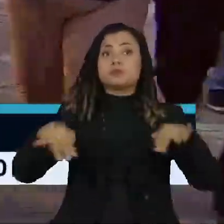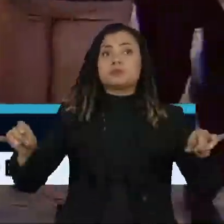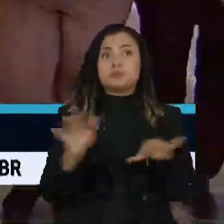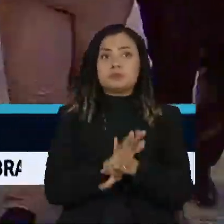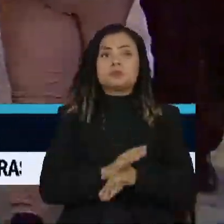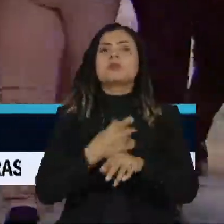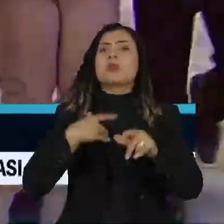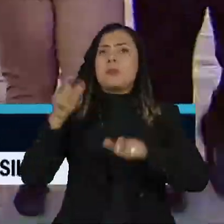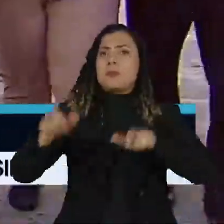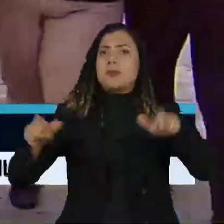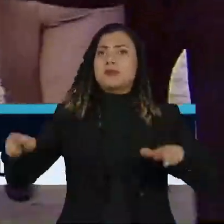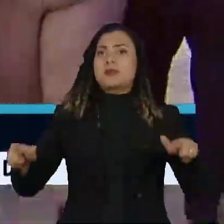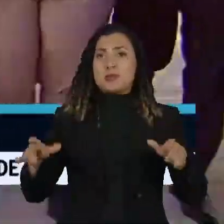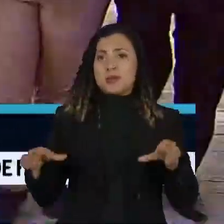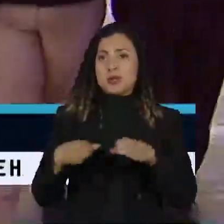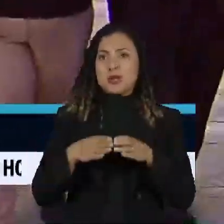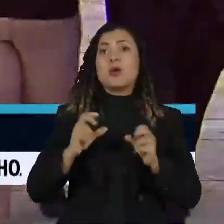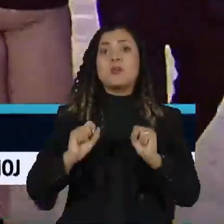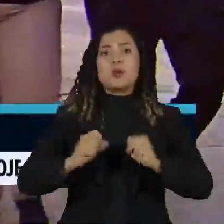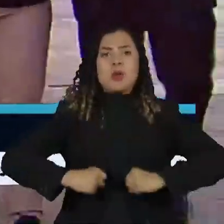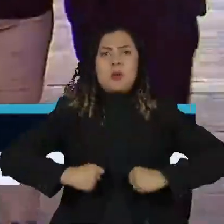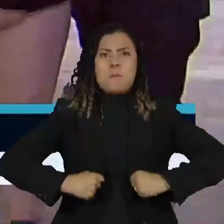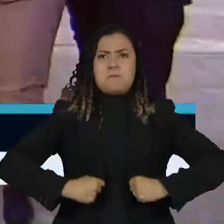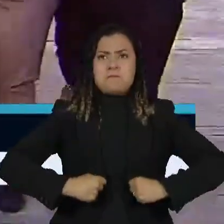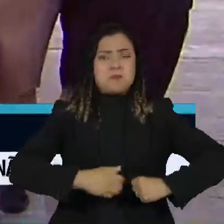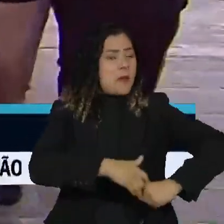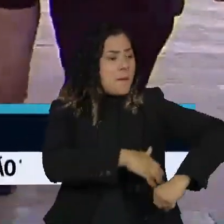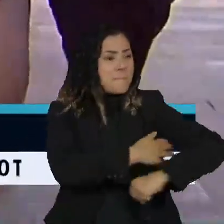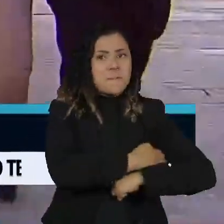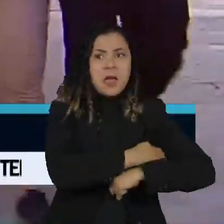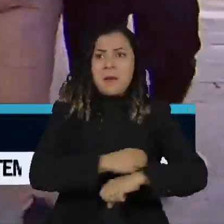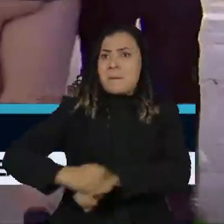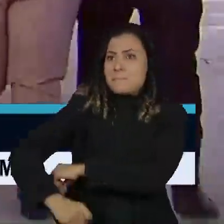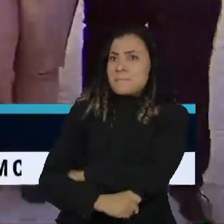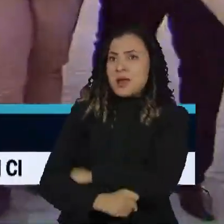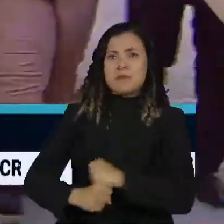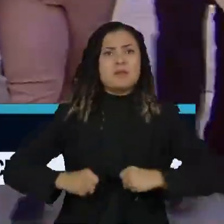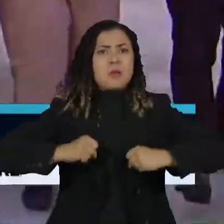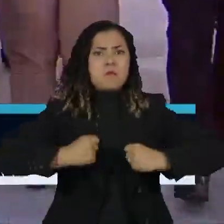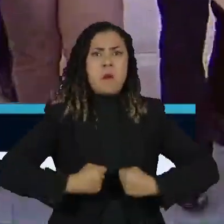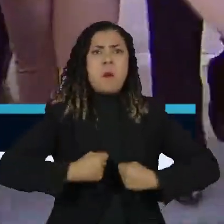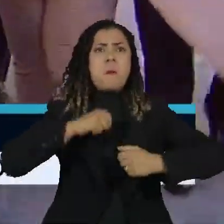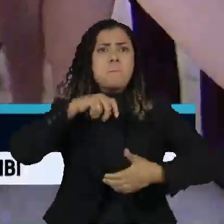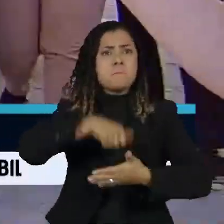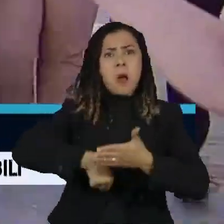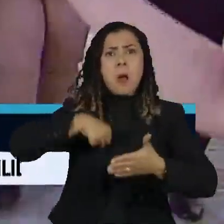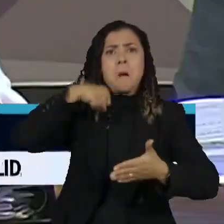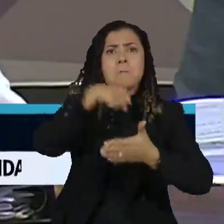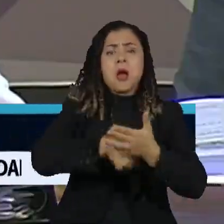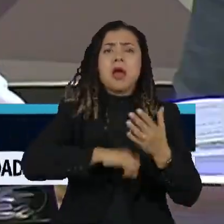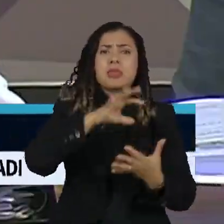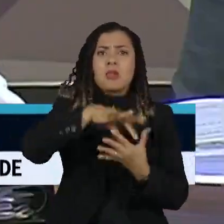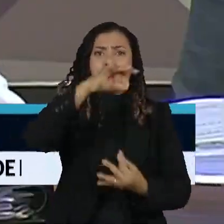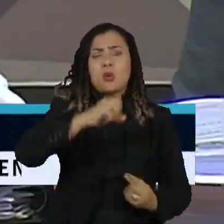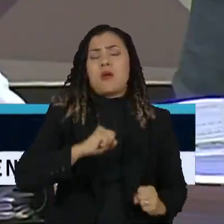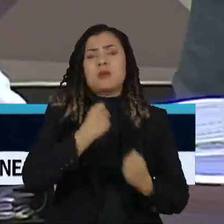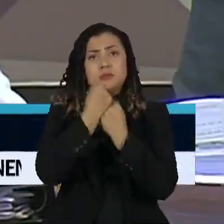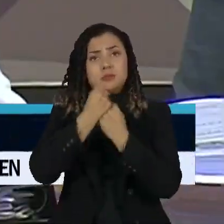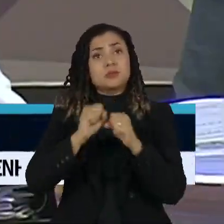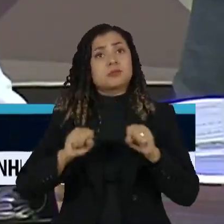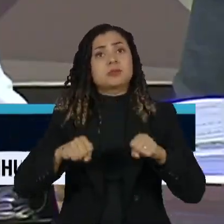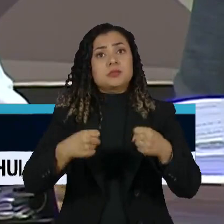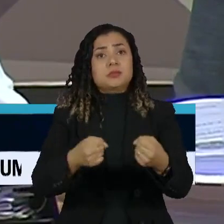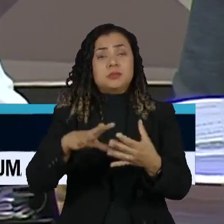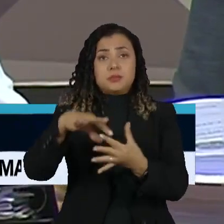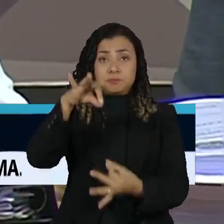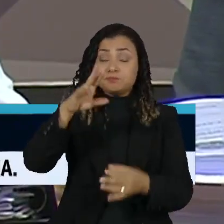os parlamentares da base foram até a Praça dos Três Poderes para um ato em defesa da democracia. Agora, o